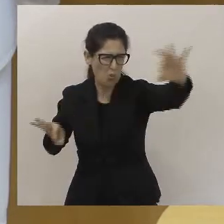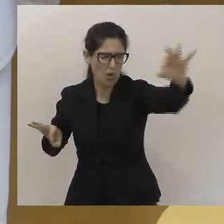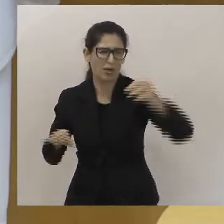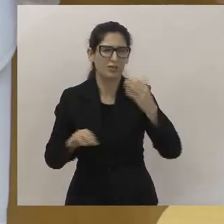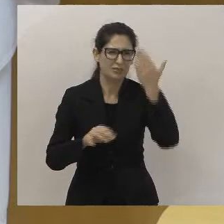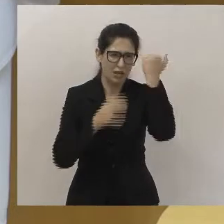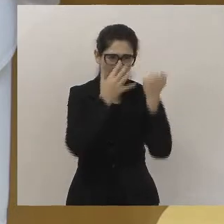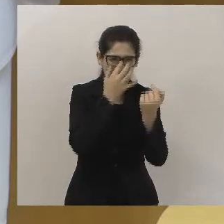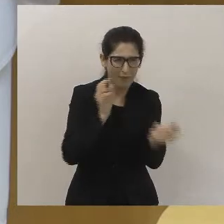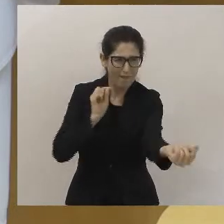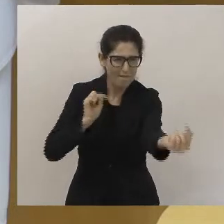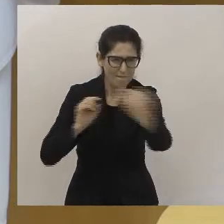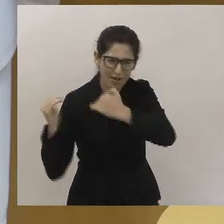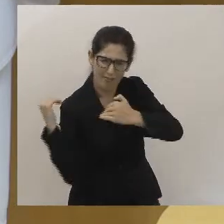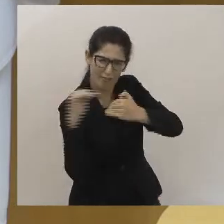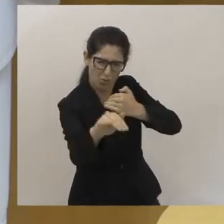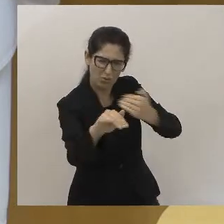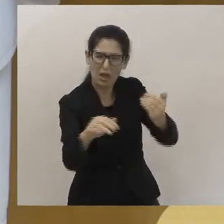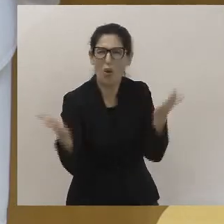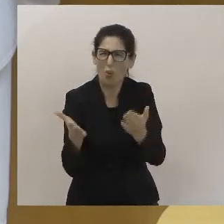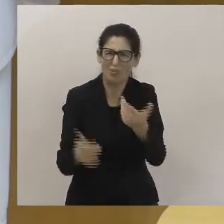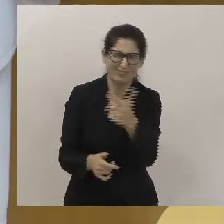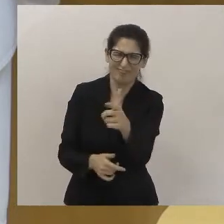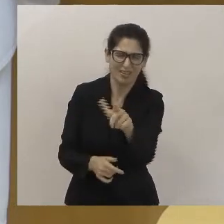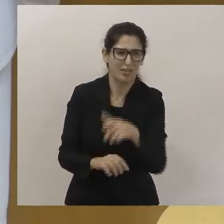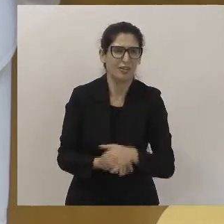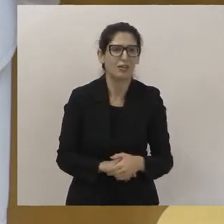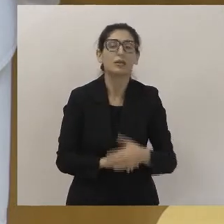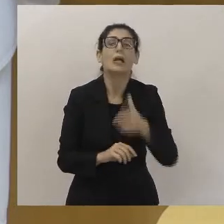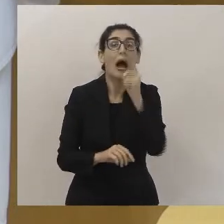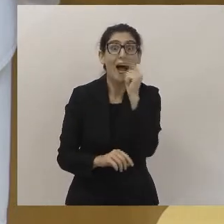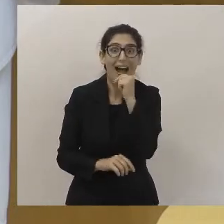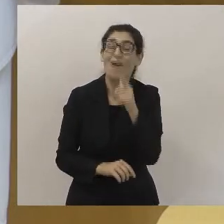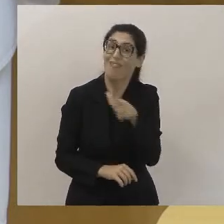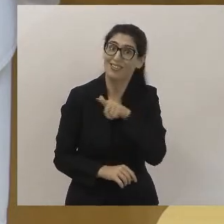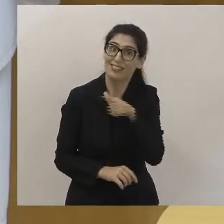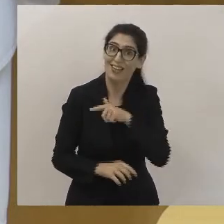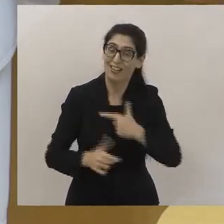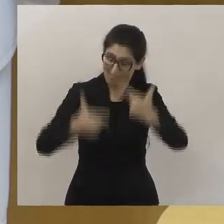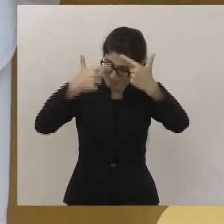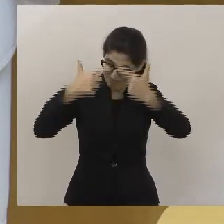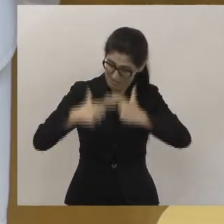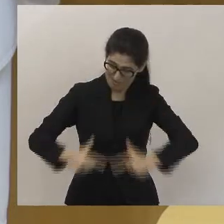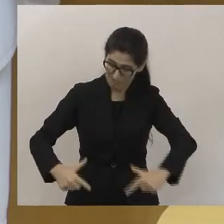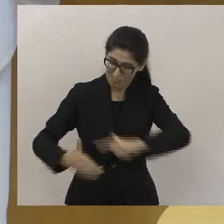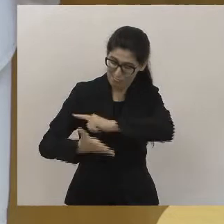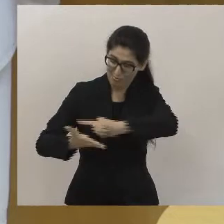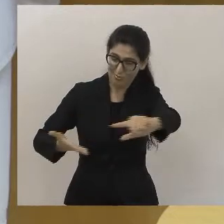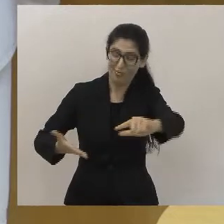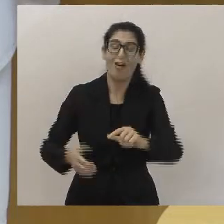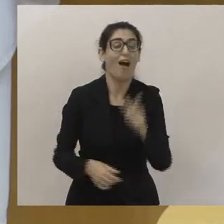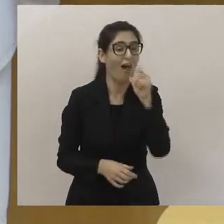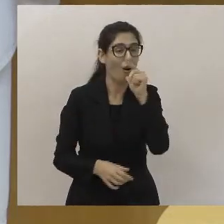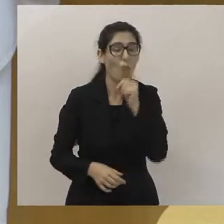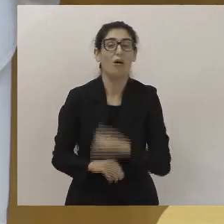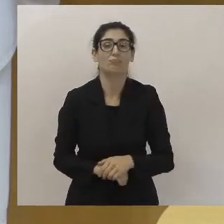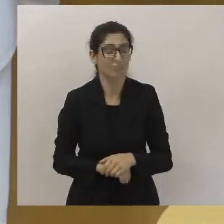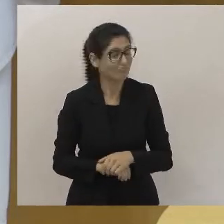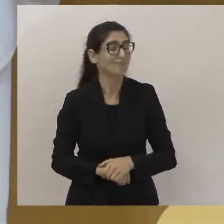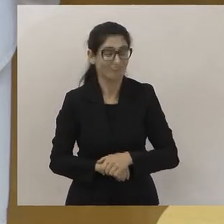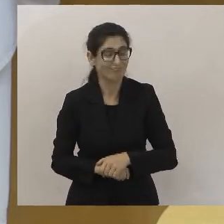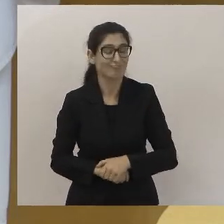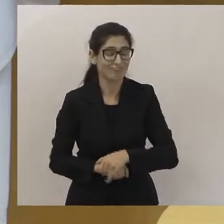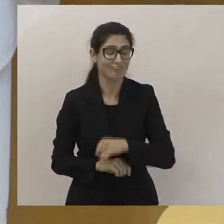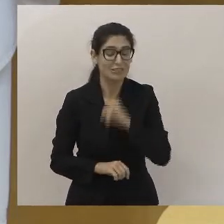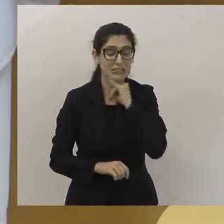na área que agora não tem mais a receber chegou a água para os moradores então saber se é vedado esse prefeito eu